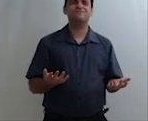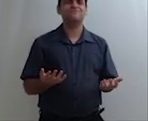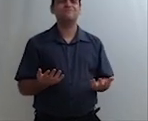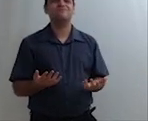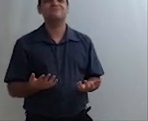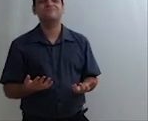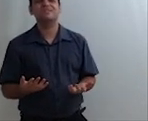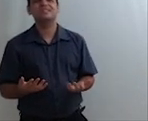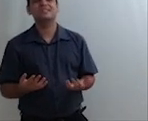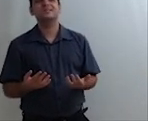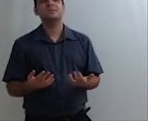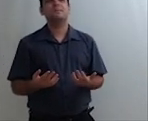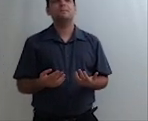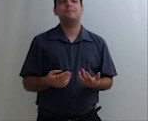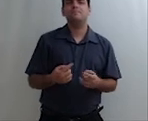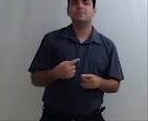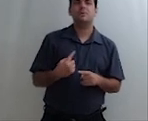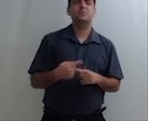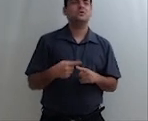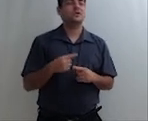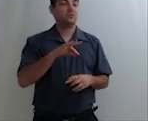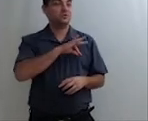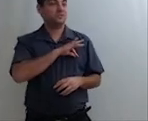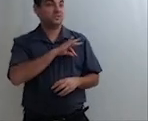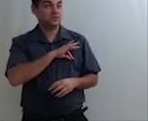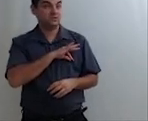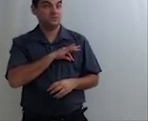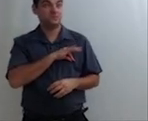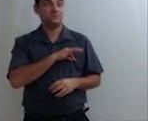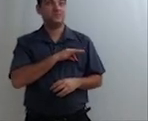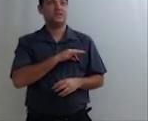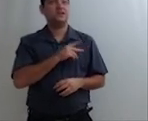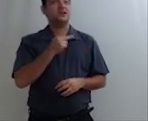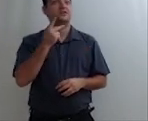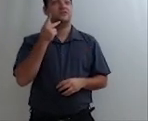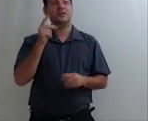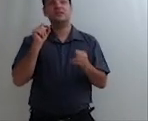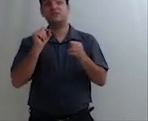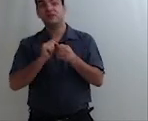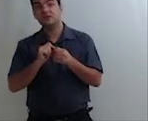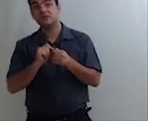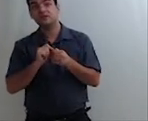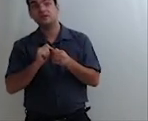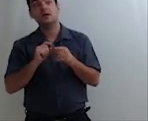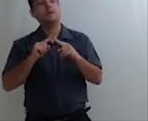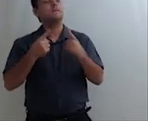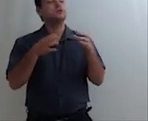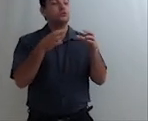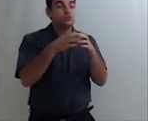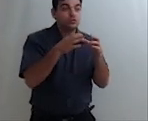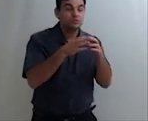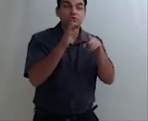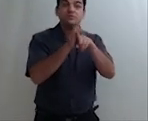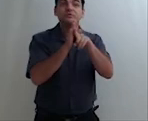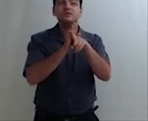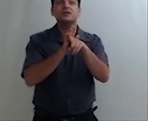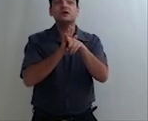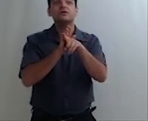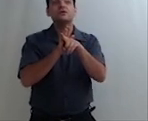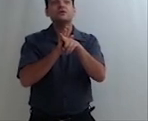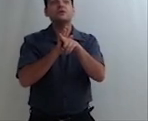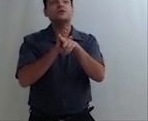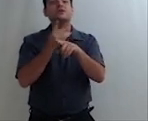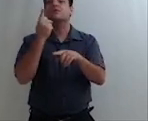que a autoridade policial na ocasião dizia que ele tinha feito mas os policiais que investigaram isentam o o